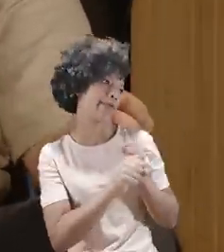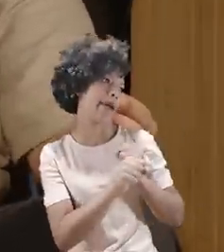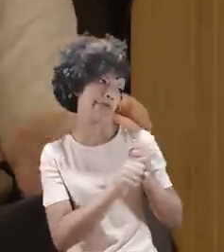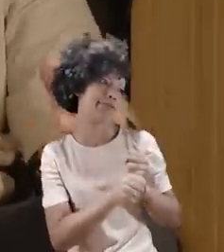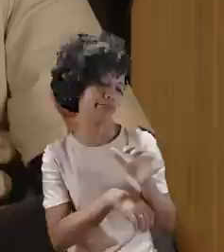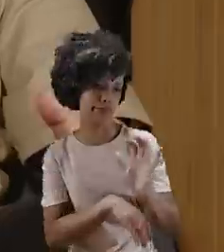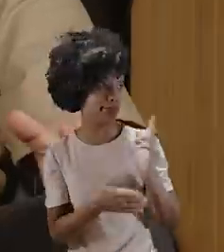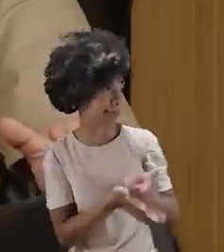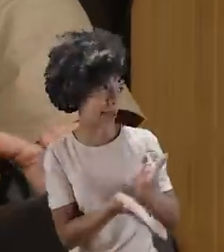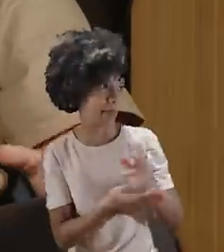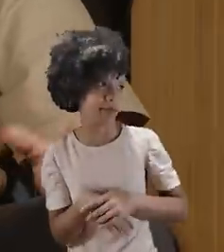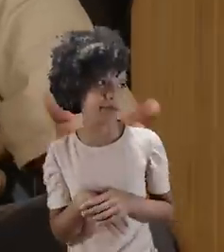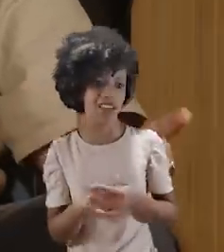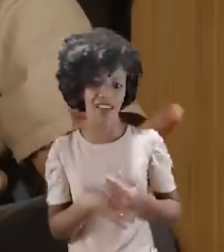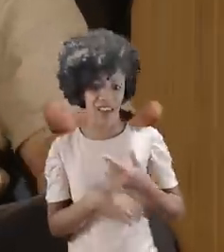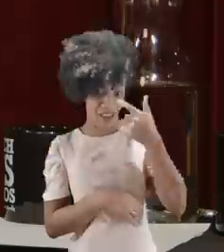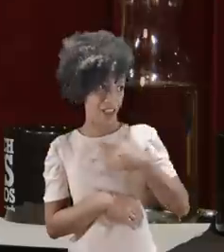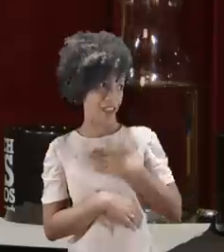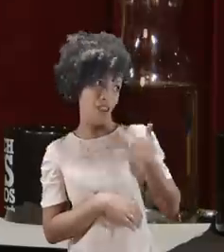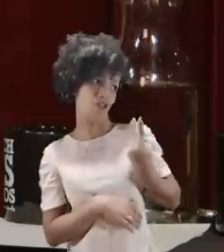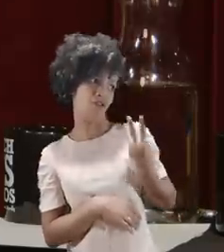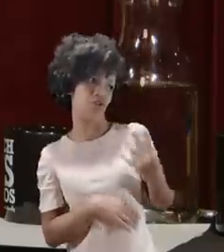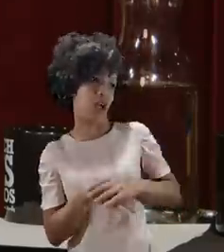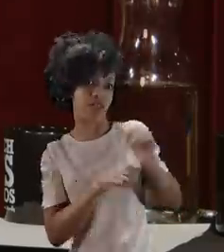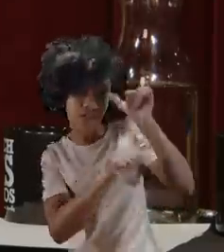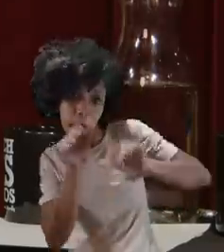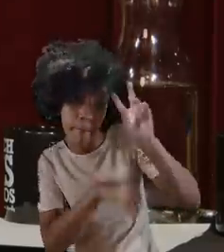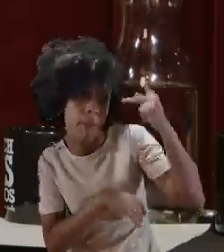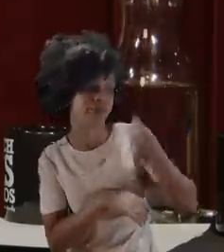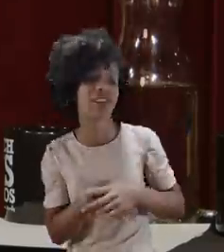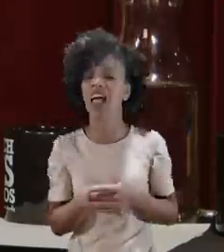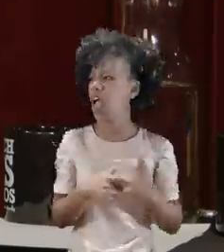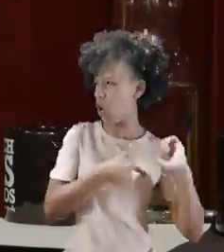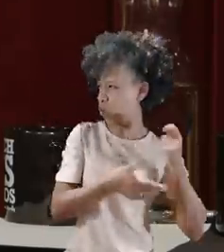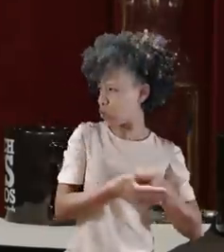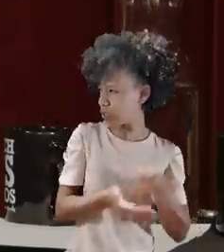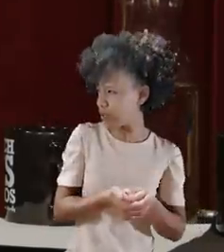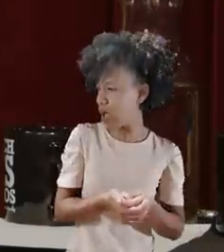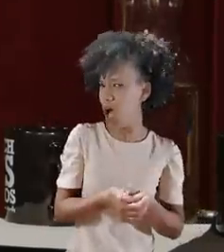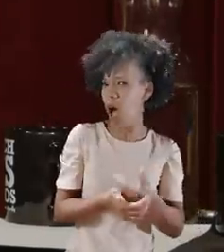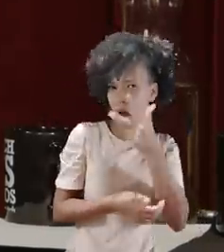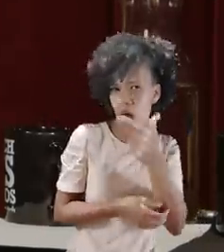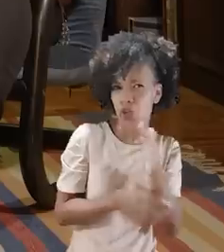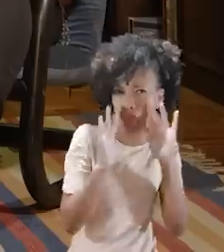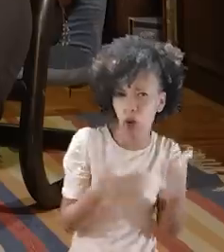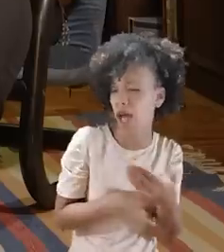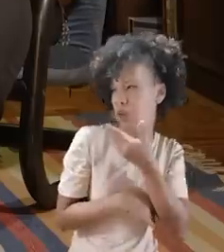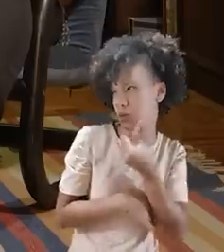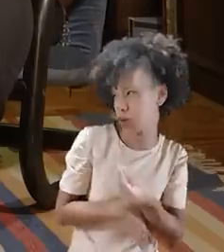40 anos vai ser agora um cara de 24 que vai mudar a cabeça dele a minha teria pela aposta conservadorismo uma coisa masculina